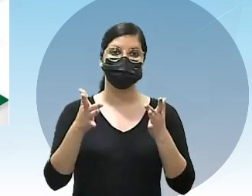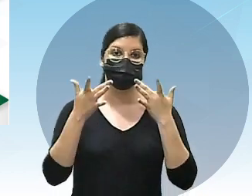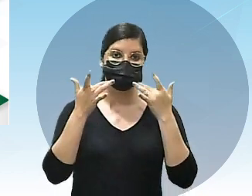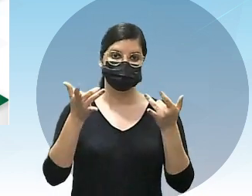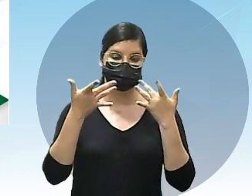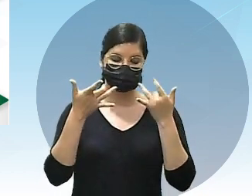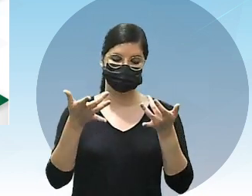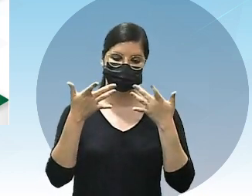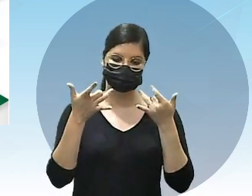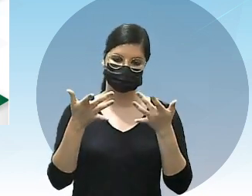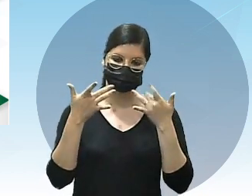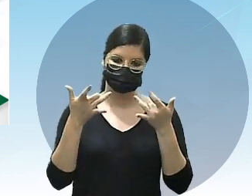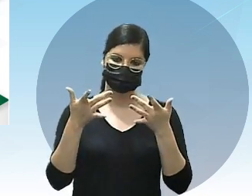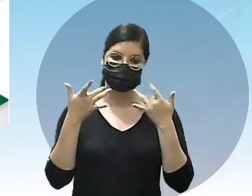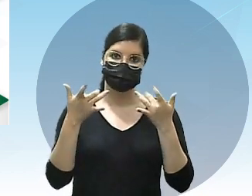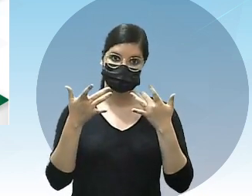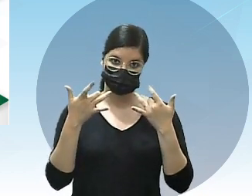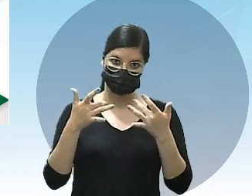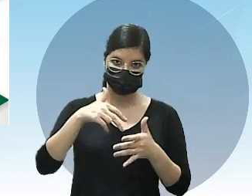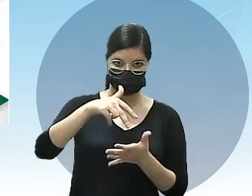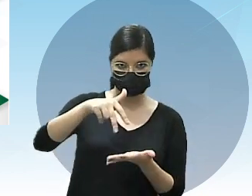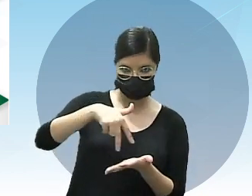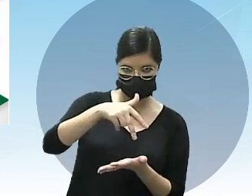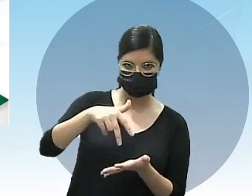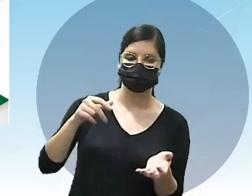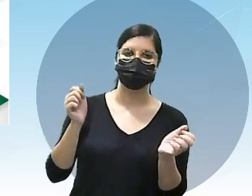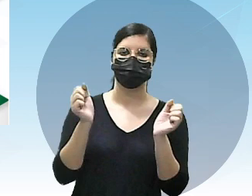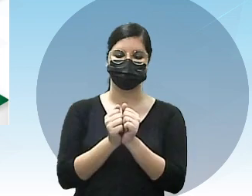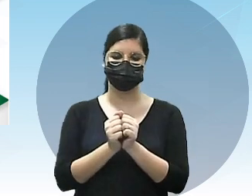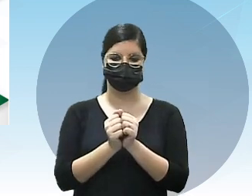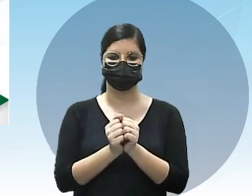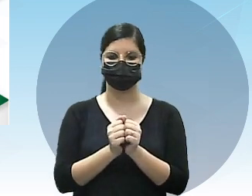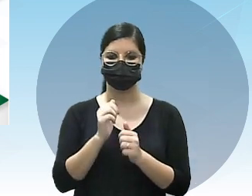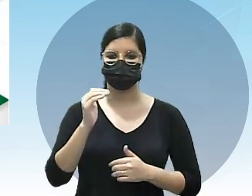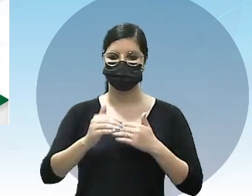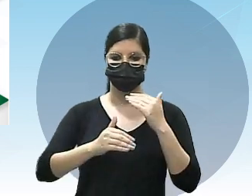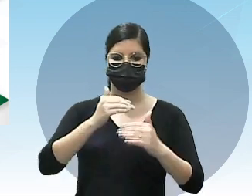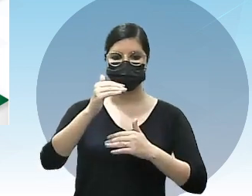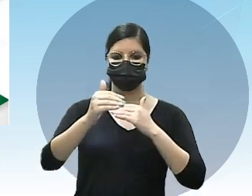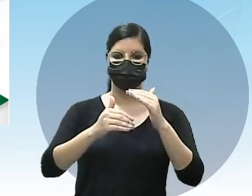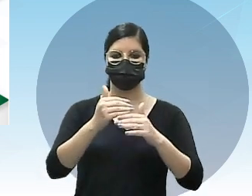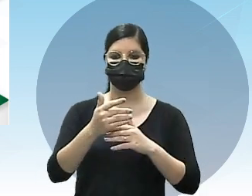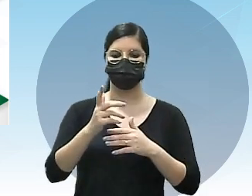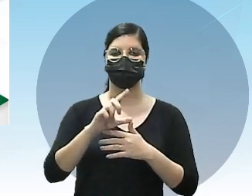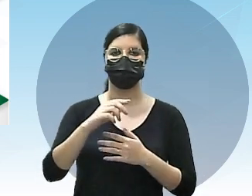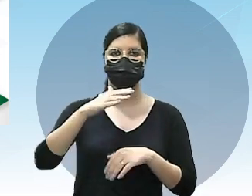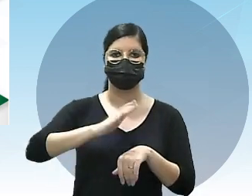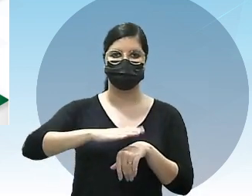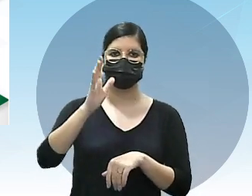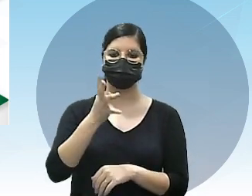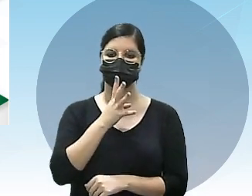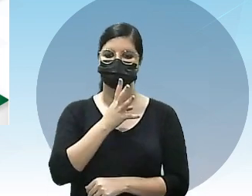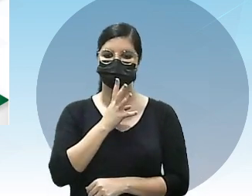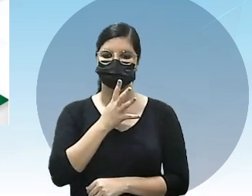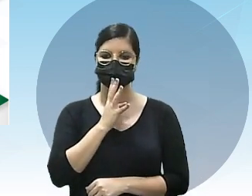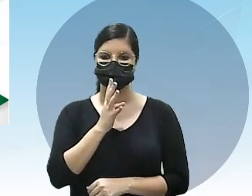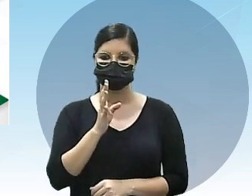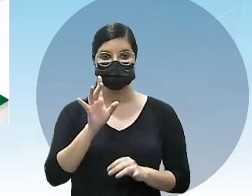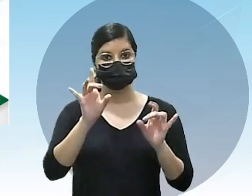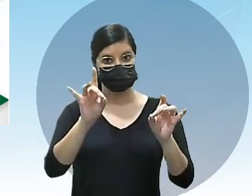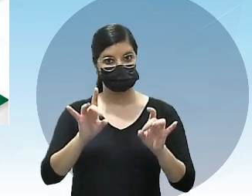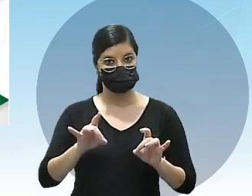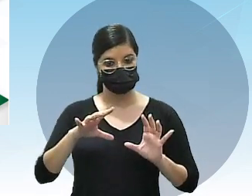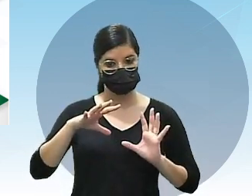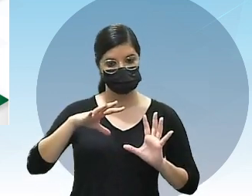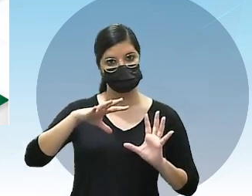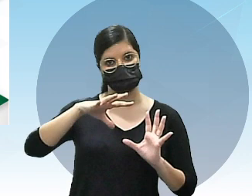um gênero de dança quer mistura de uma dança teatral que se desenvolveu e tornou-se um dos gêneros mais conhecidos não especialmente